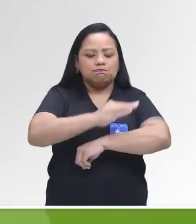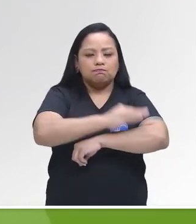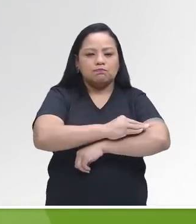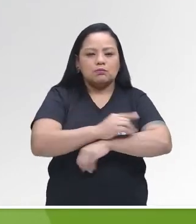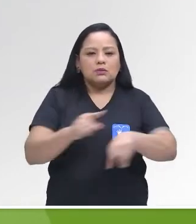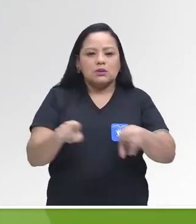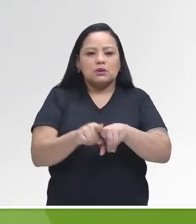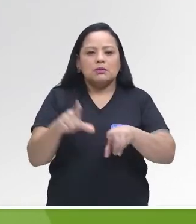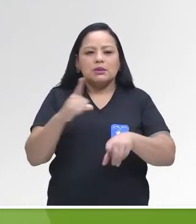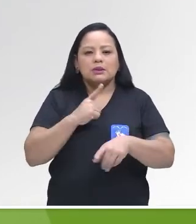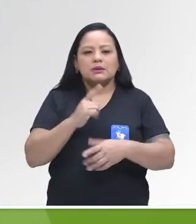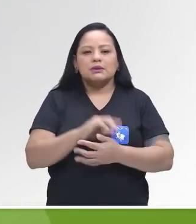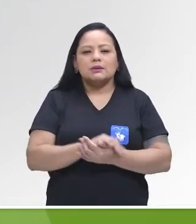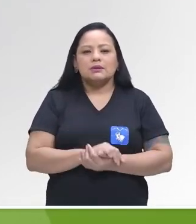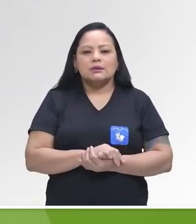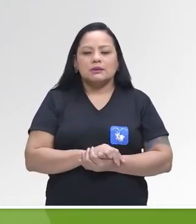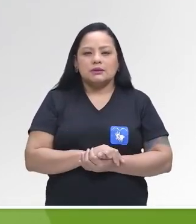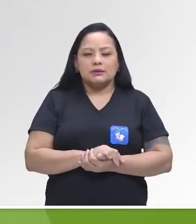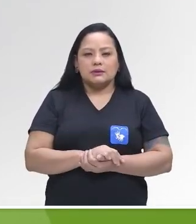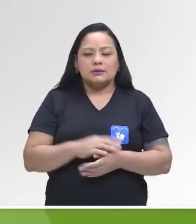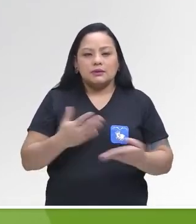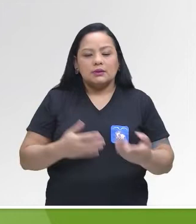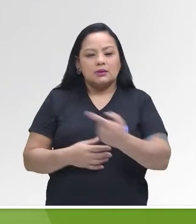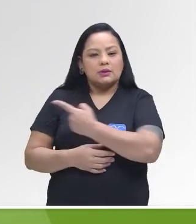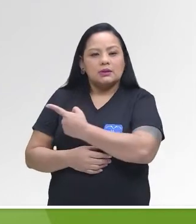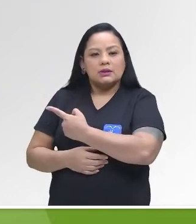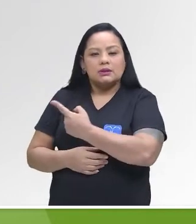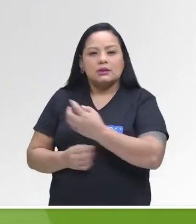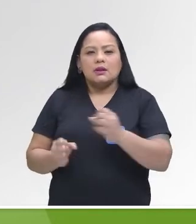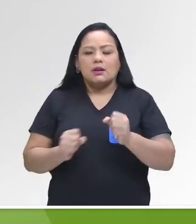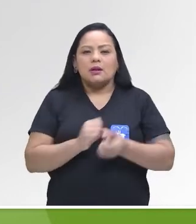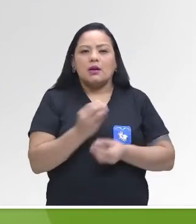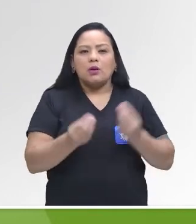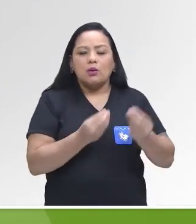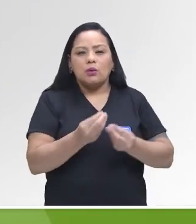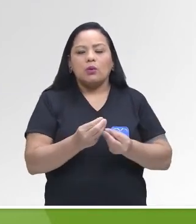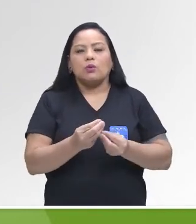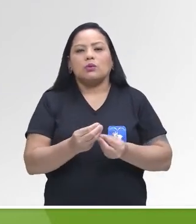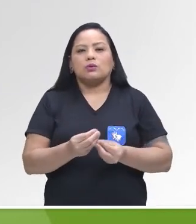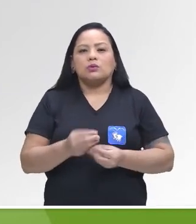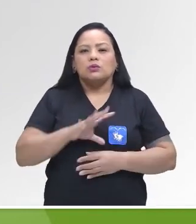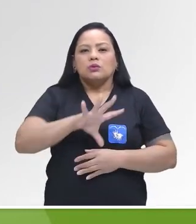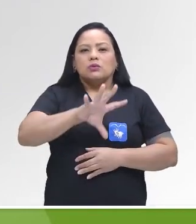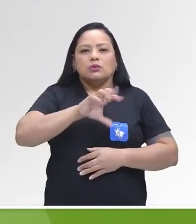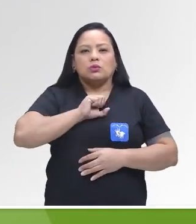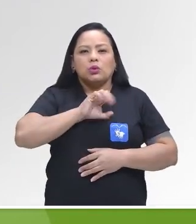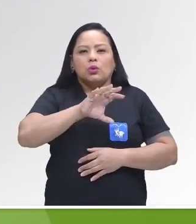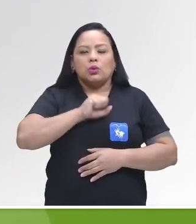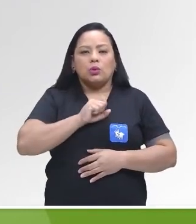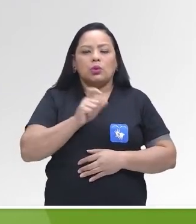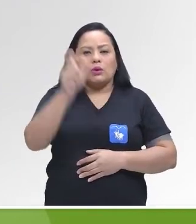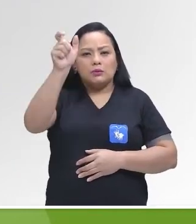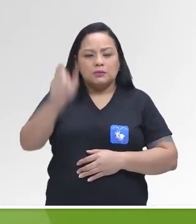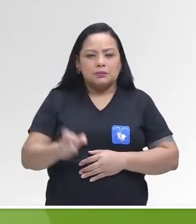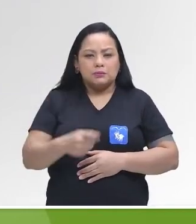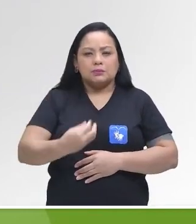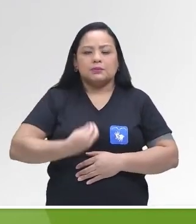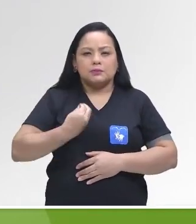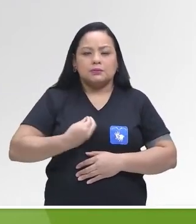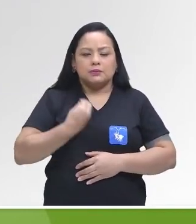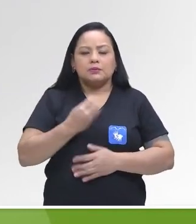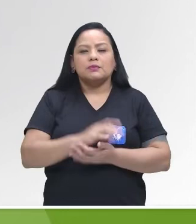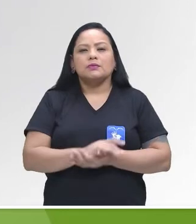cone arterial, tá? Então, a circulação e a respiração dos seres vivos, né, dos